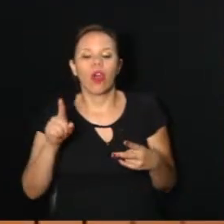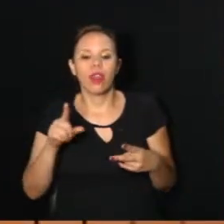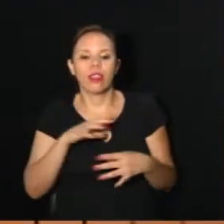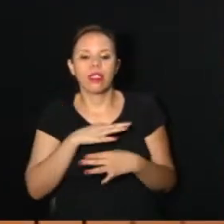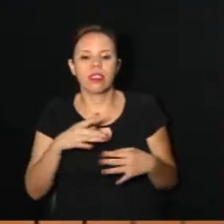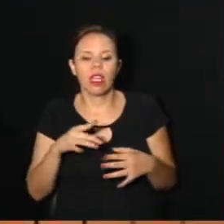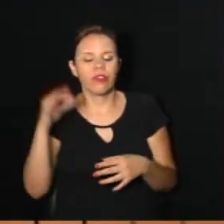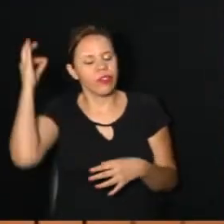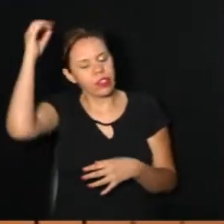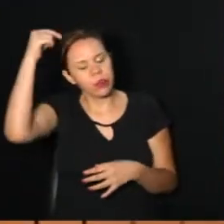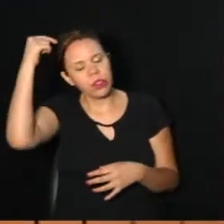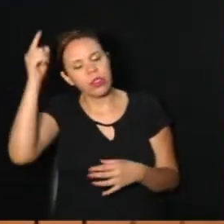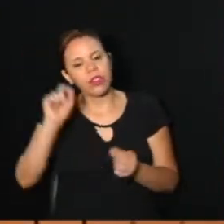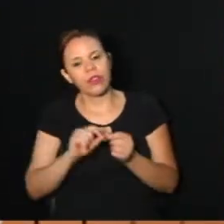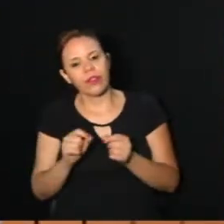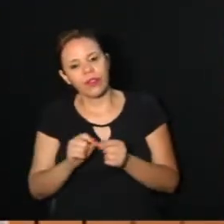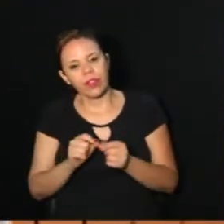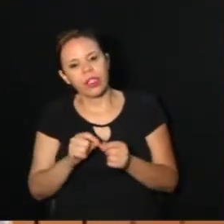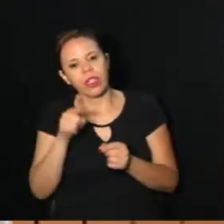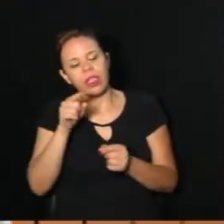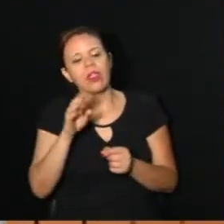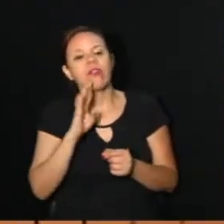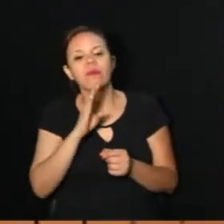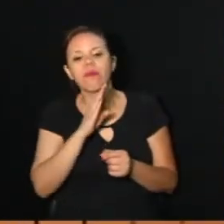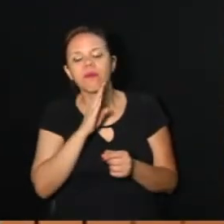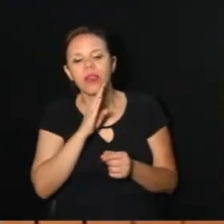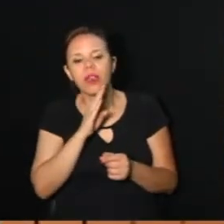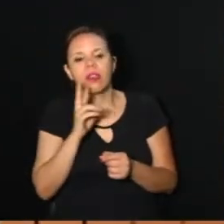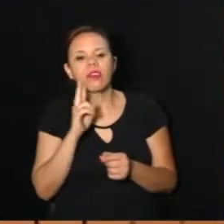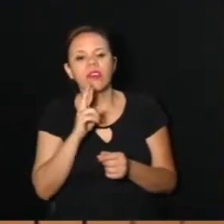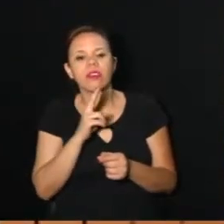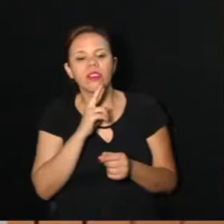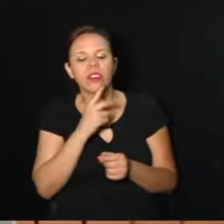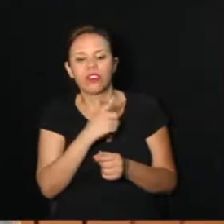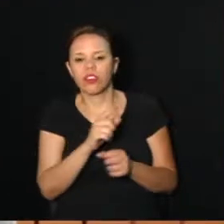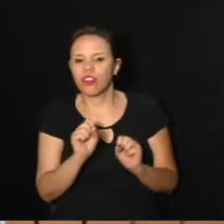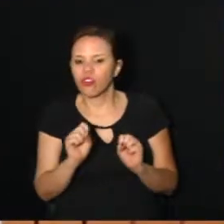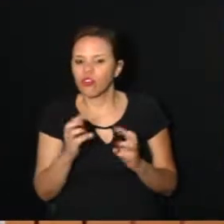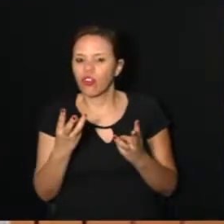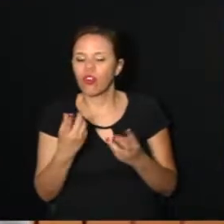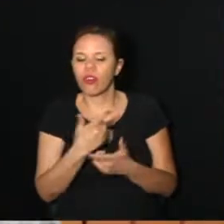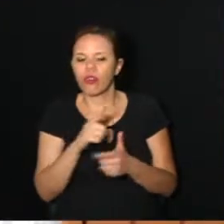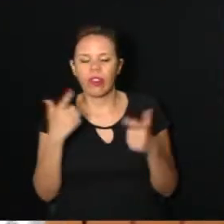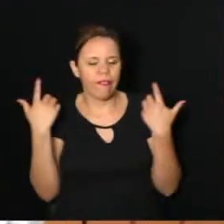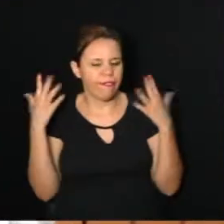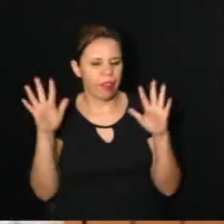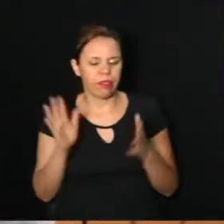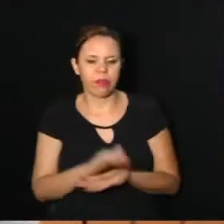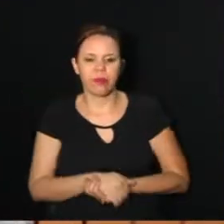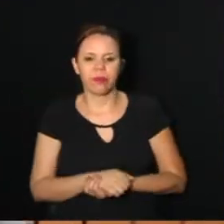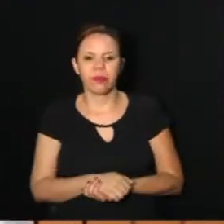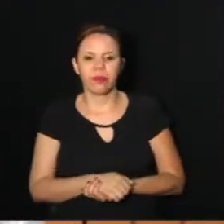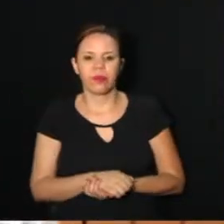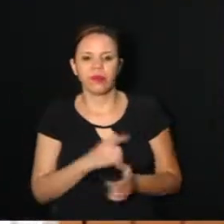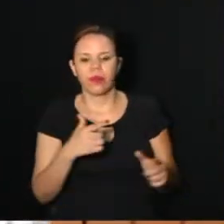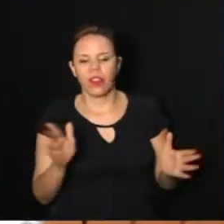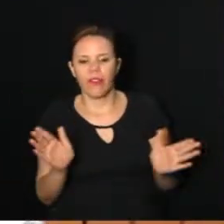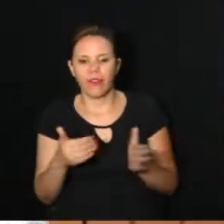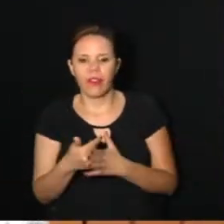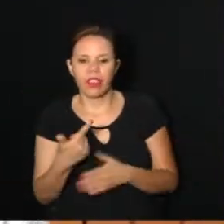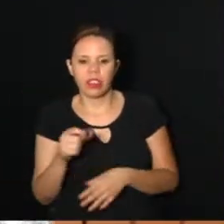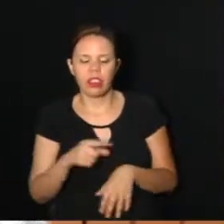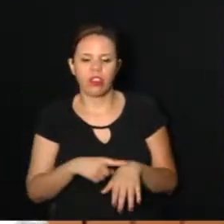ser aquele bar, aquele restaurante com baixa atividade, que não tem show, que não tem eventos, né? Aquele que fecha às 10 horas da